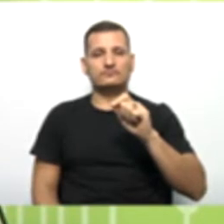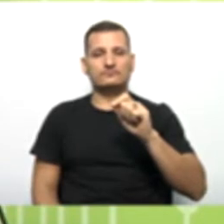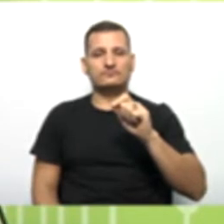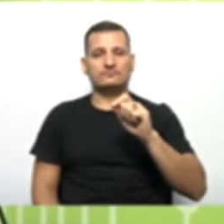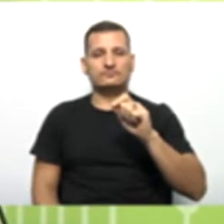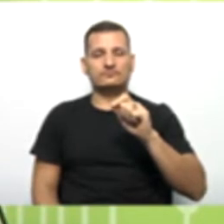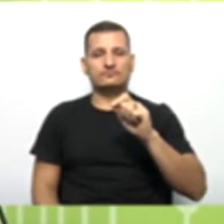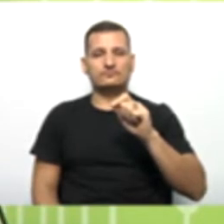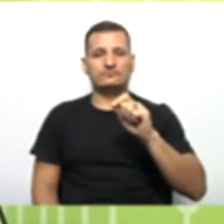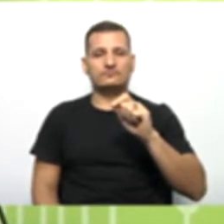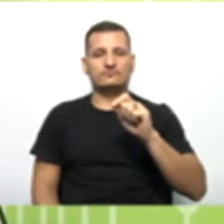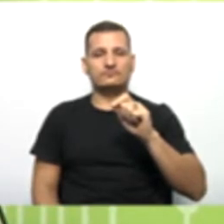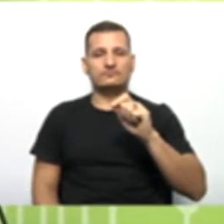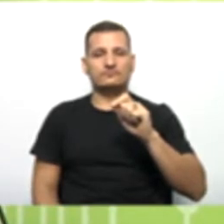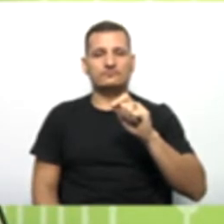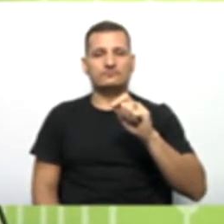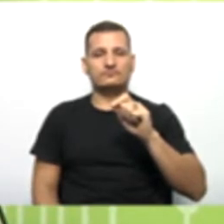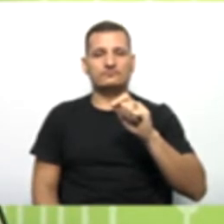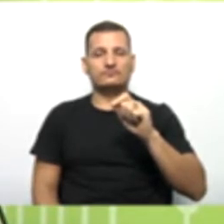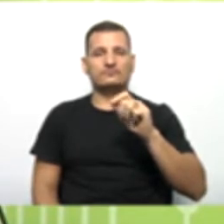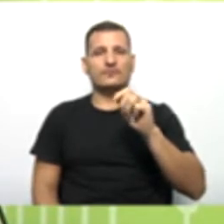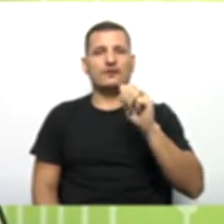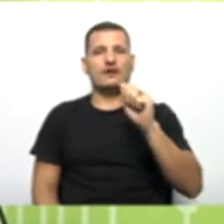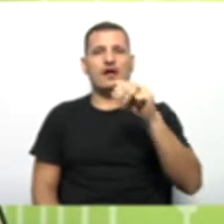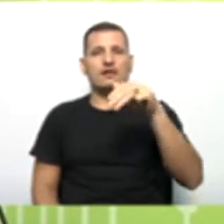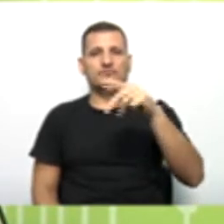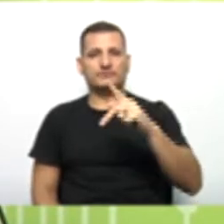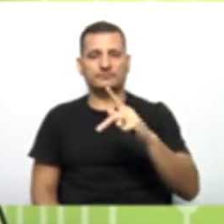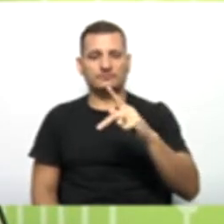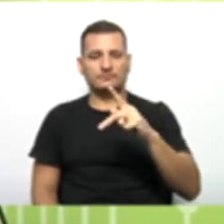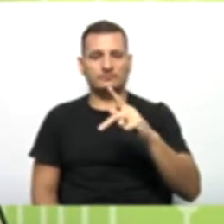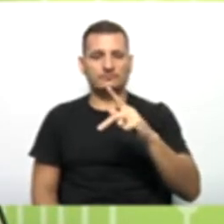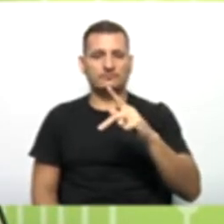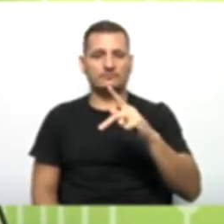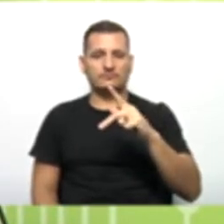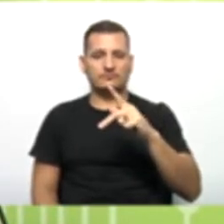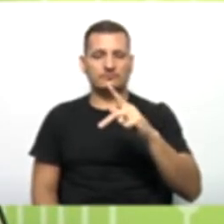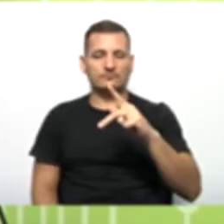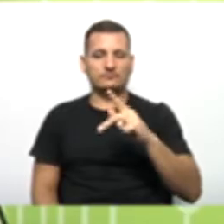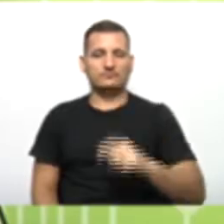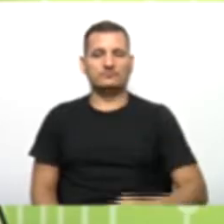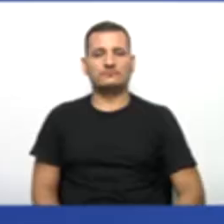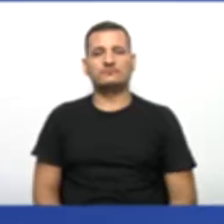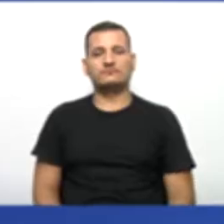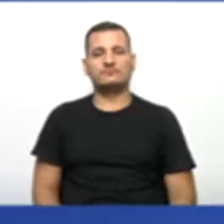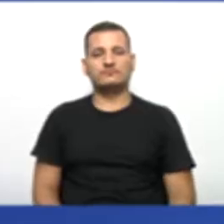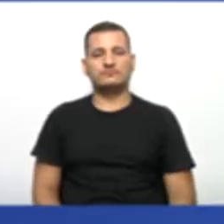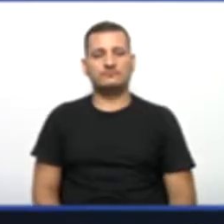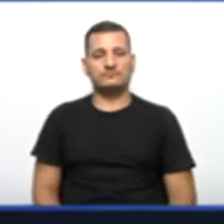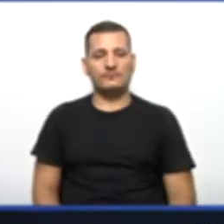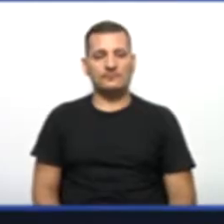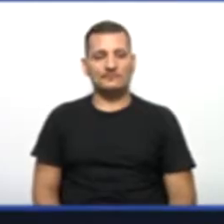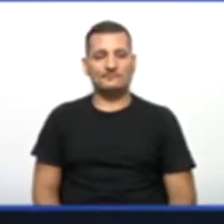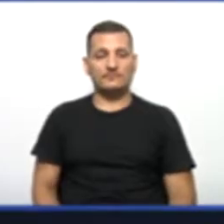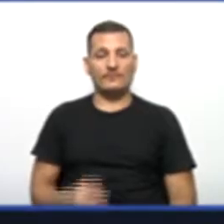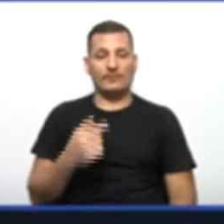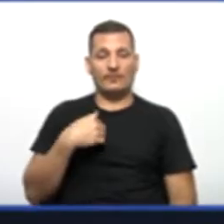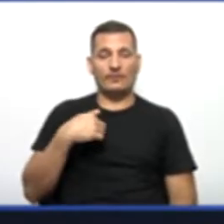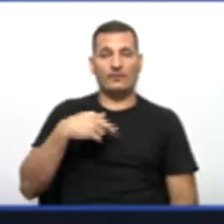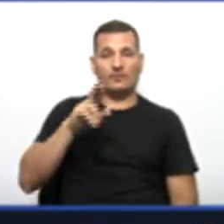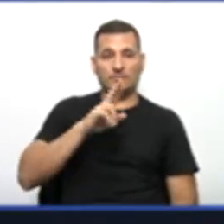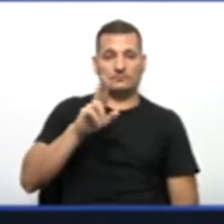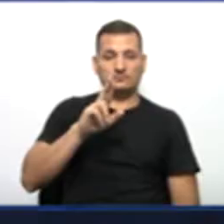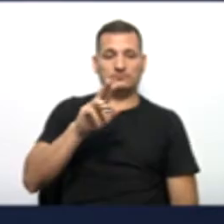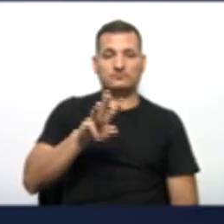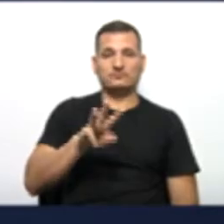de começar a rodar o banco certo vamos dar uma olhada aqui um computador eu vou utilizar aqui o